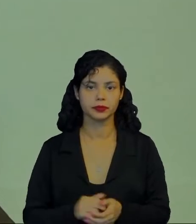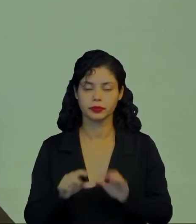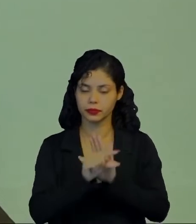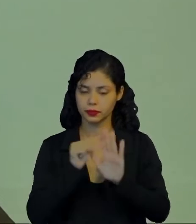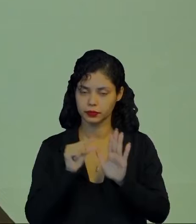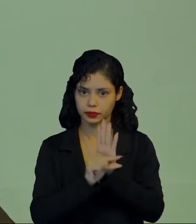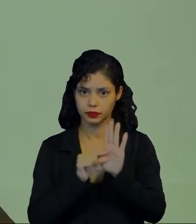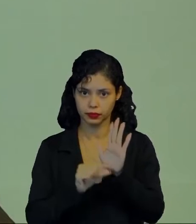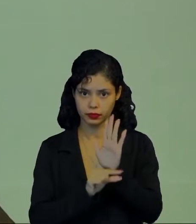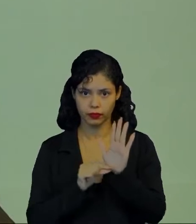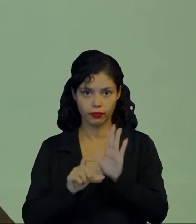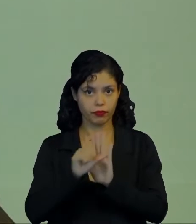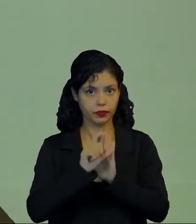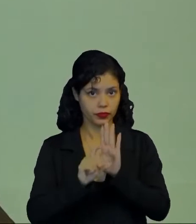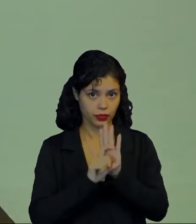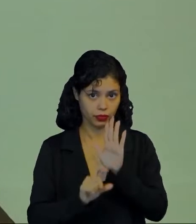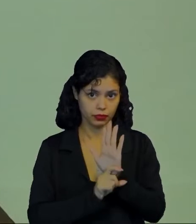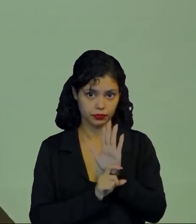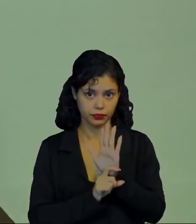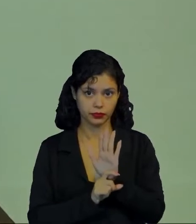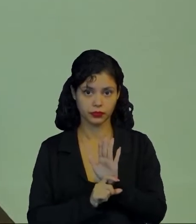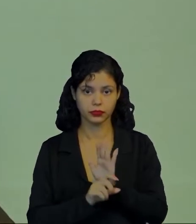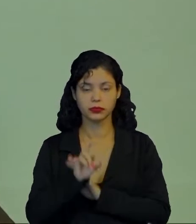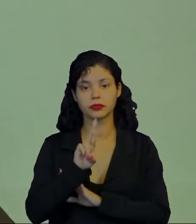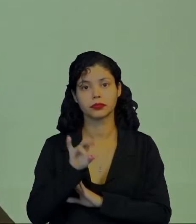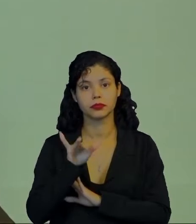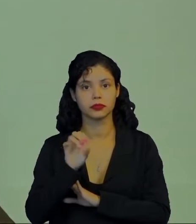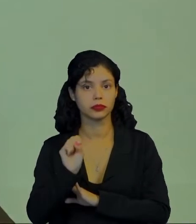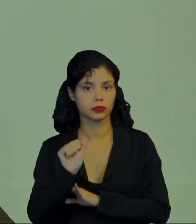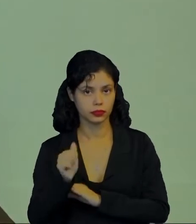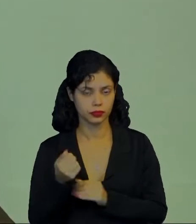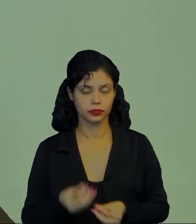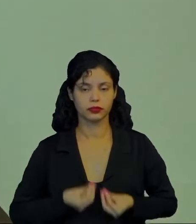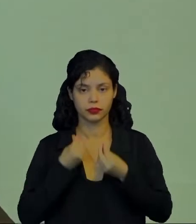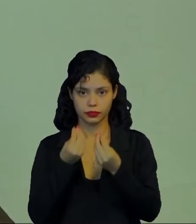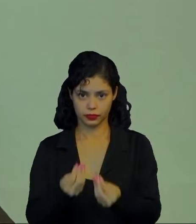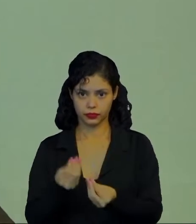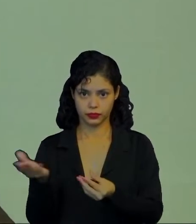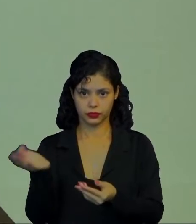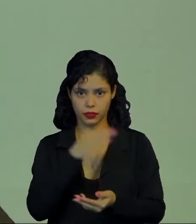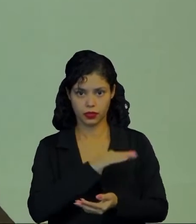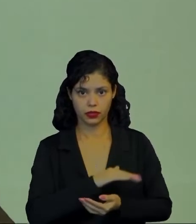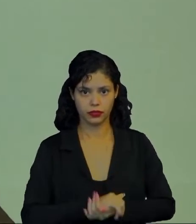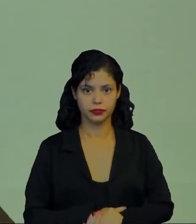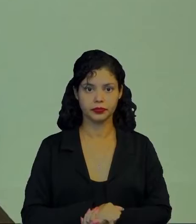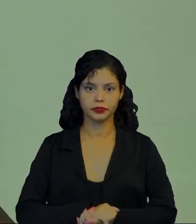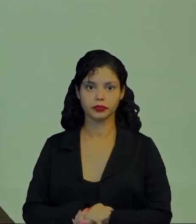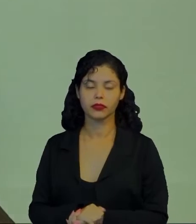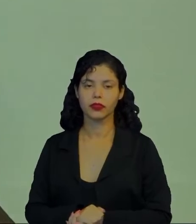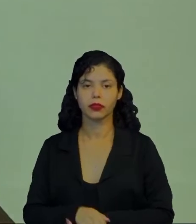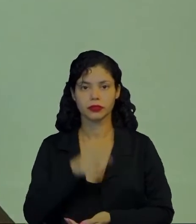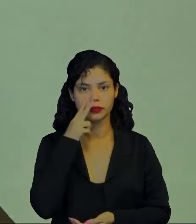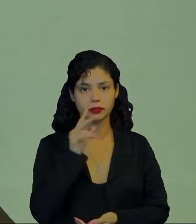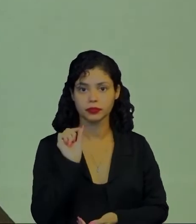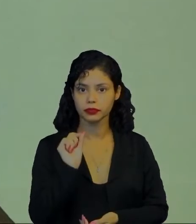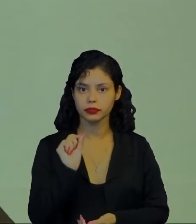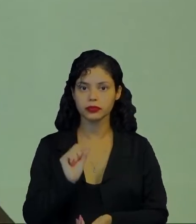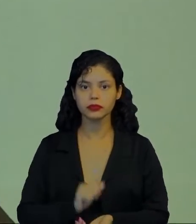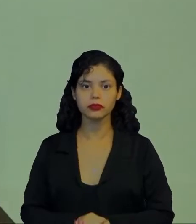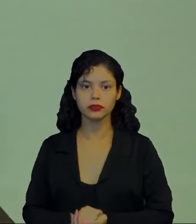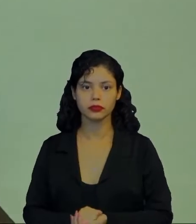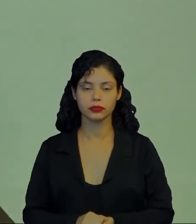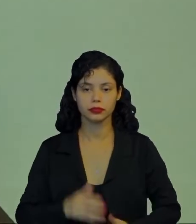versos, essas estrofes e as rimas que o nosso texto oferece. Vamos lá? Então, nós já vimos que